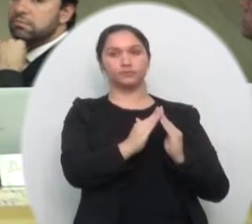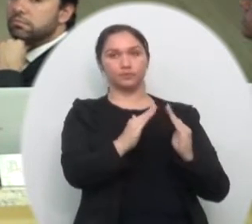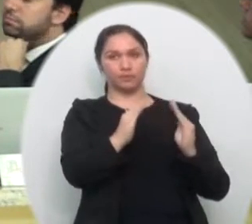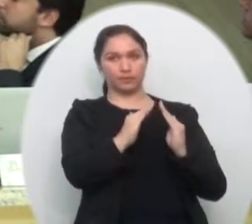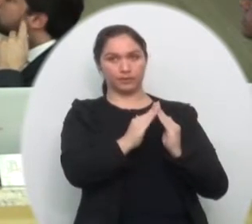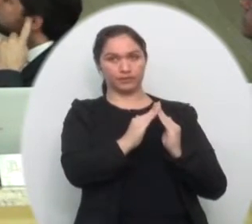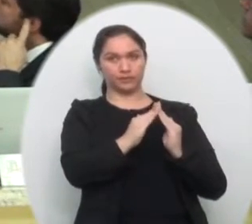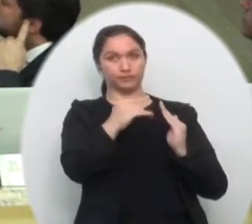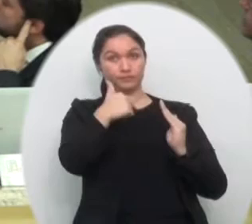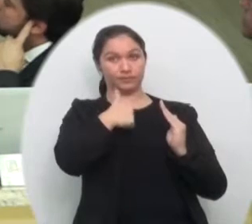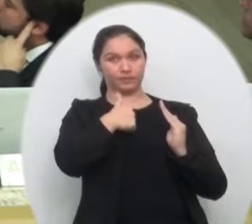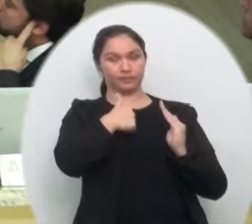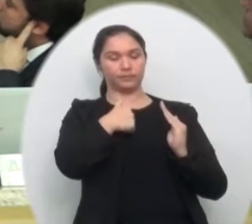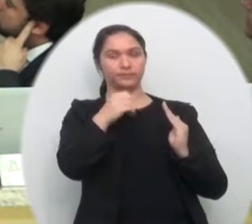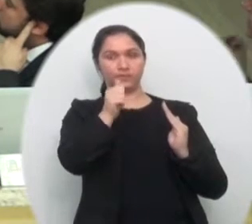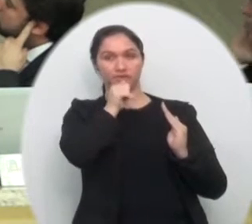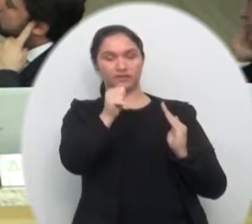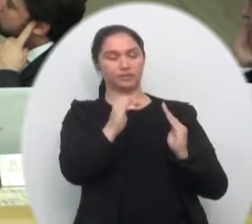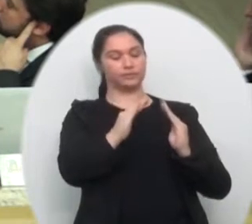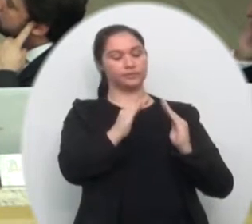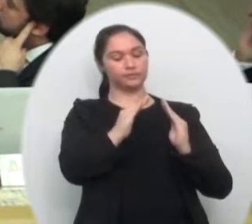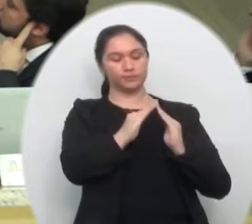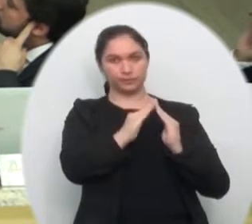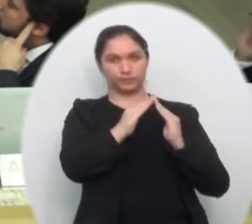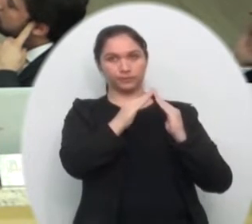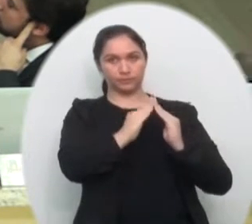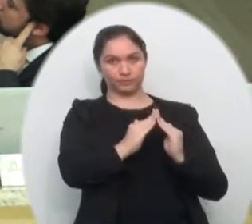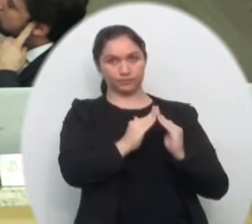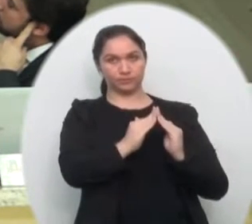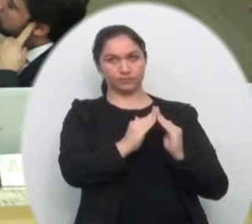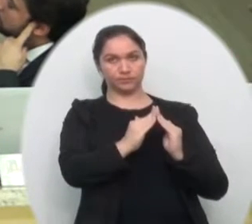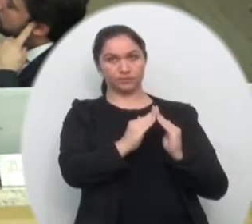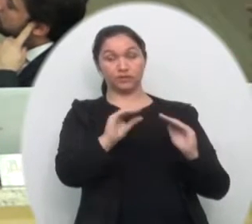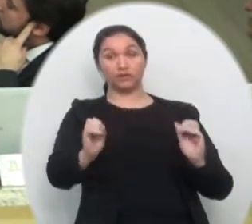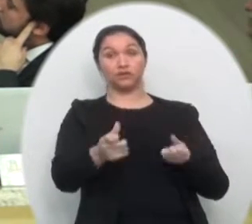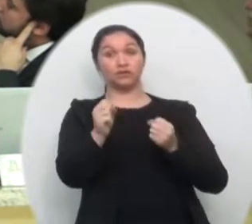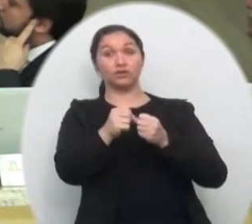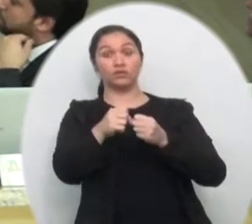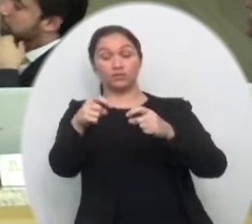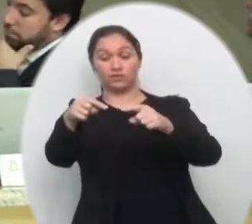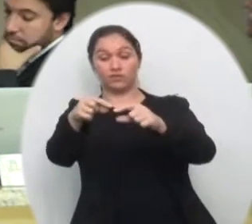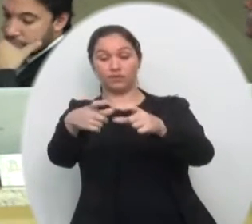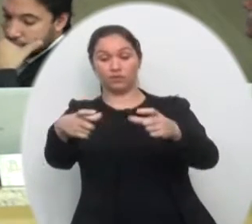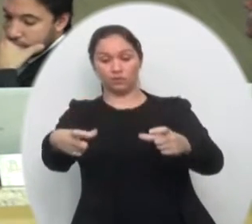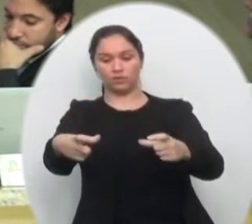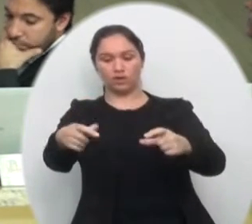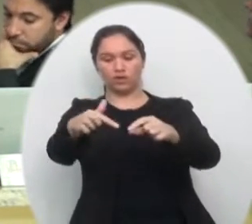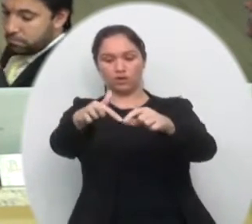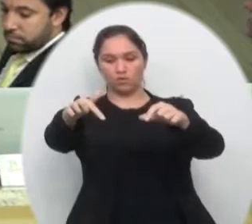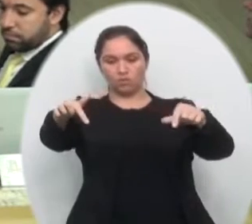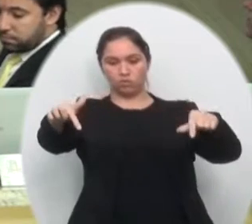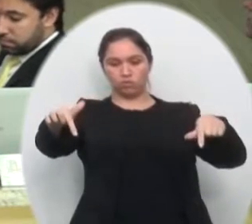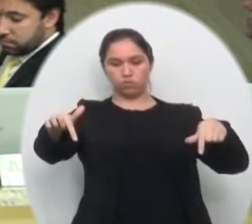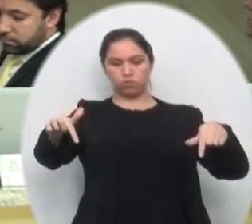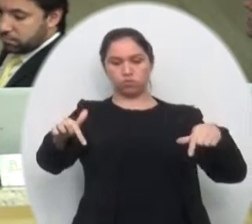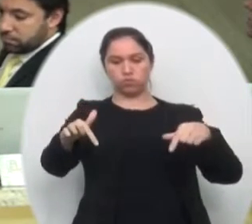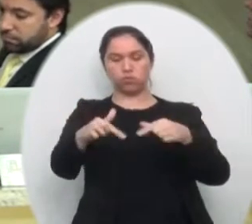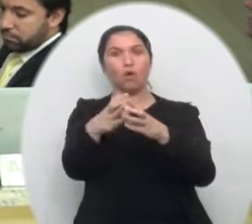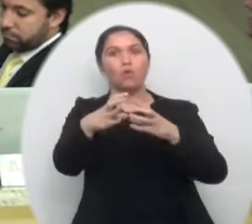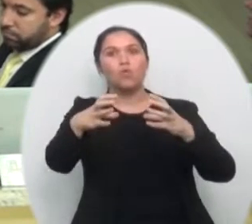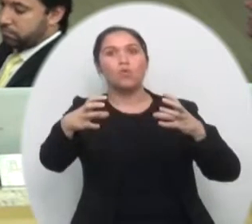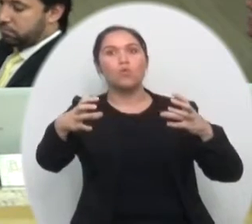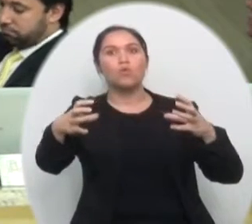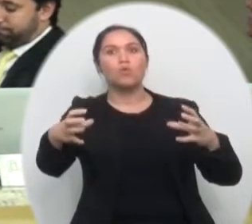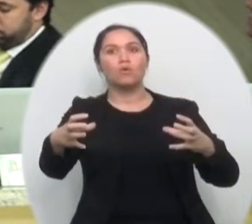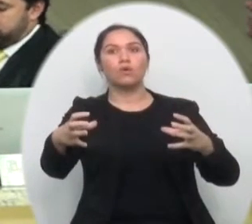sou morador de extrema. Né? Então, foi feito aqueles açudes gigantes, como eu comentei na foto anterior. Isso está a menos de 15